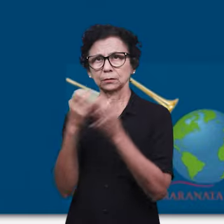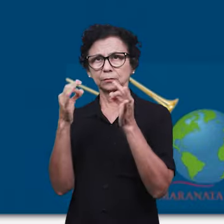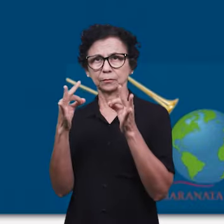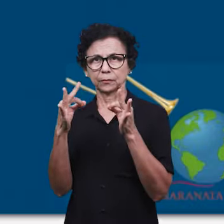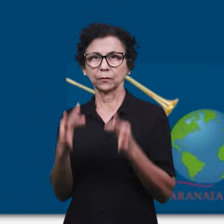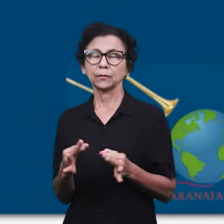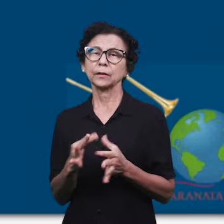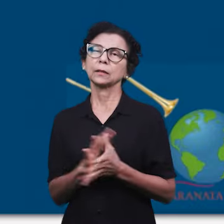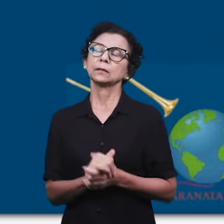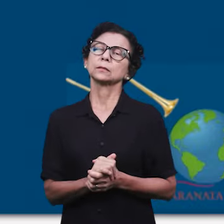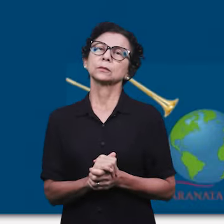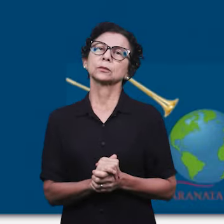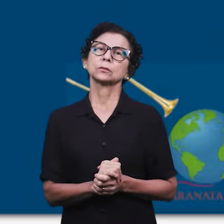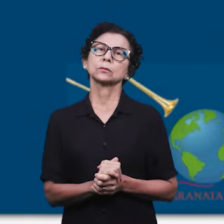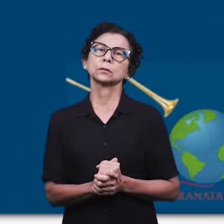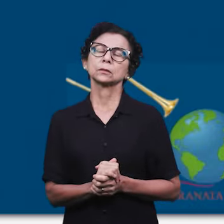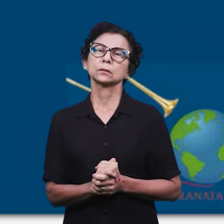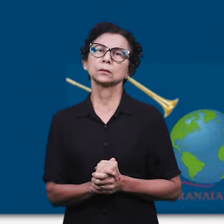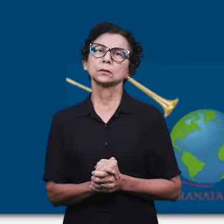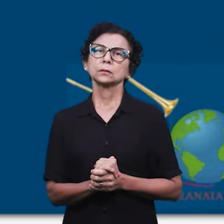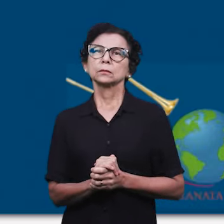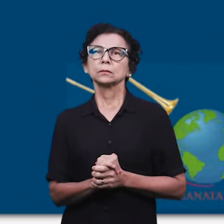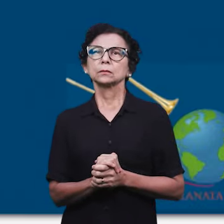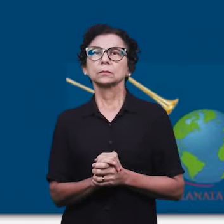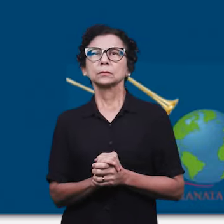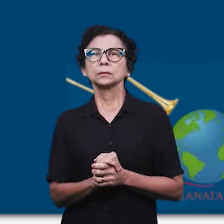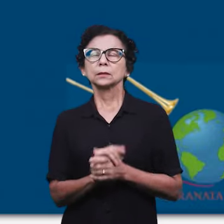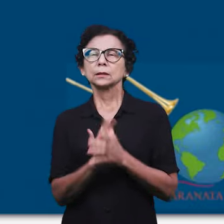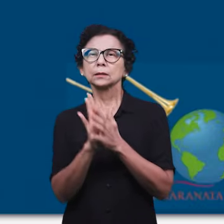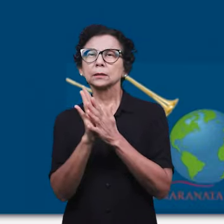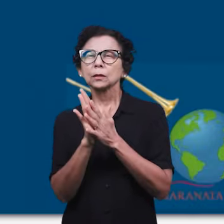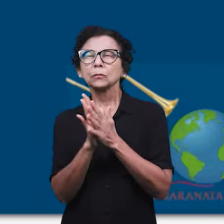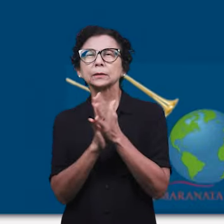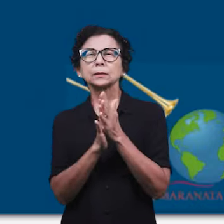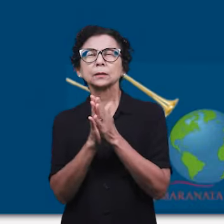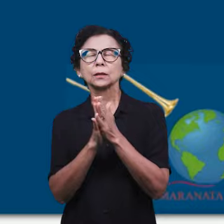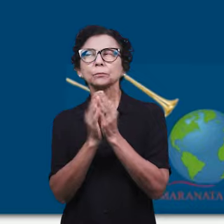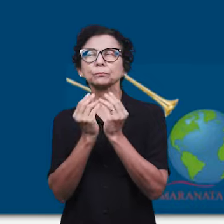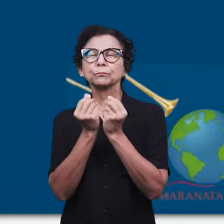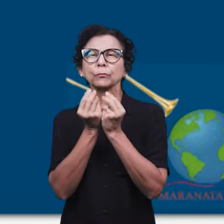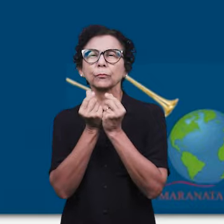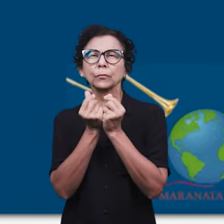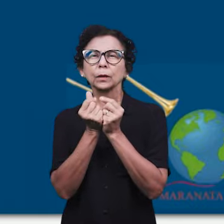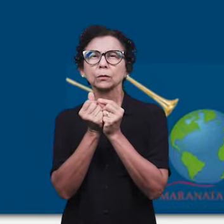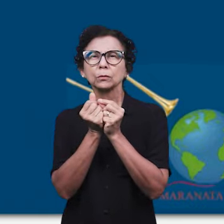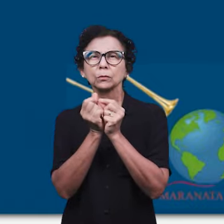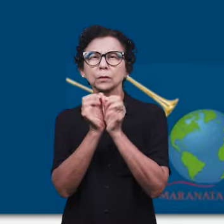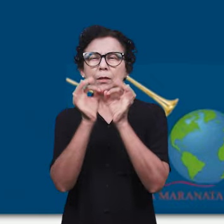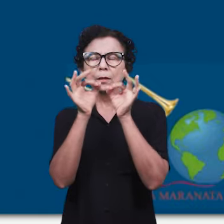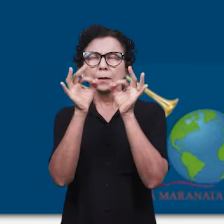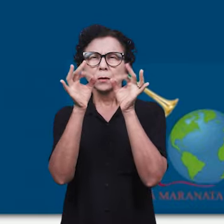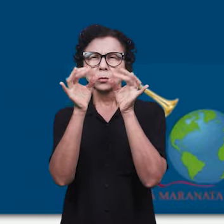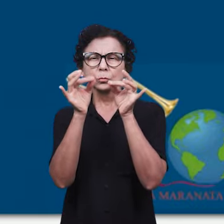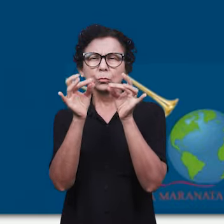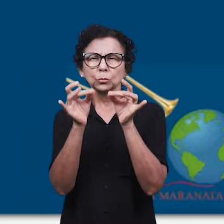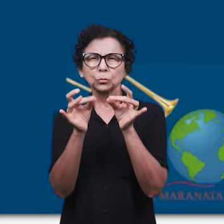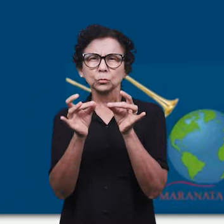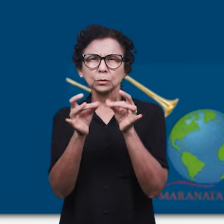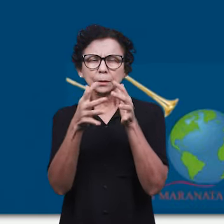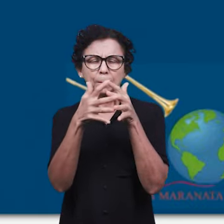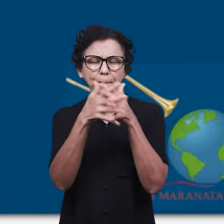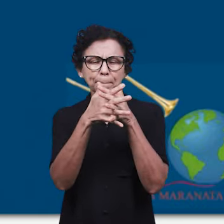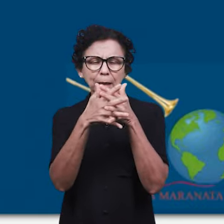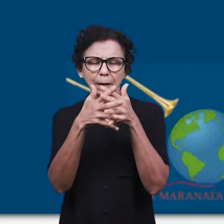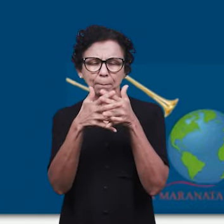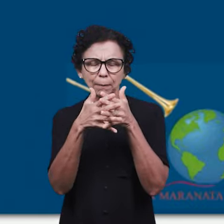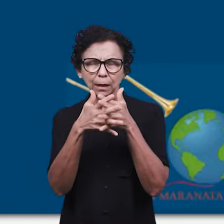peças, elas estão devidamente colocadas, estão finamente ajustadas. Então tudo funciona